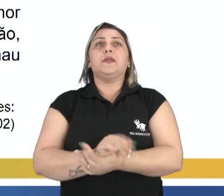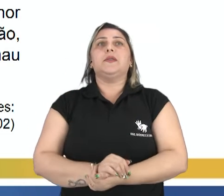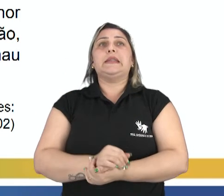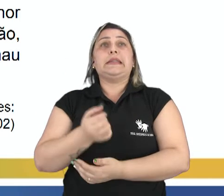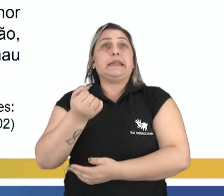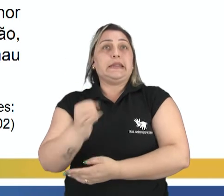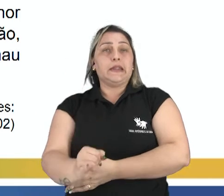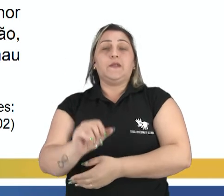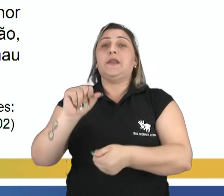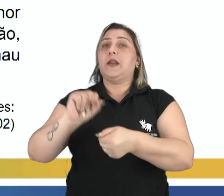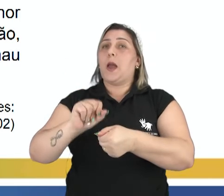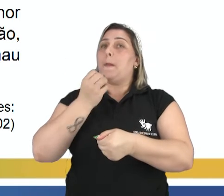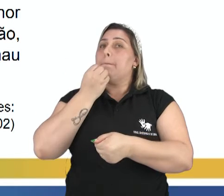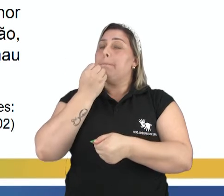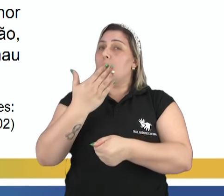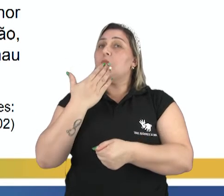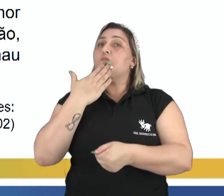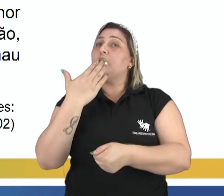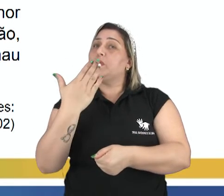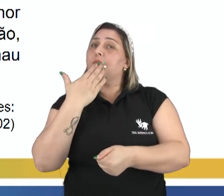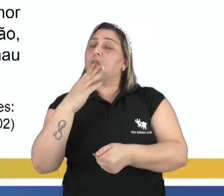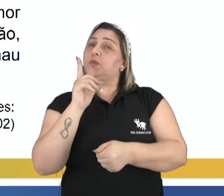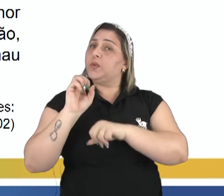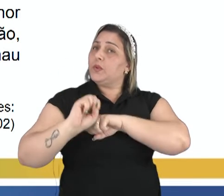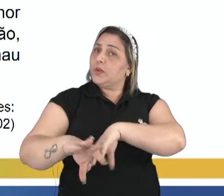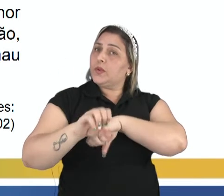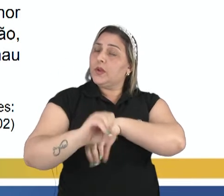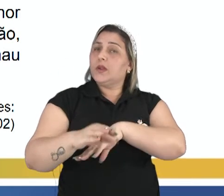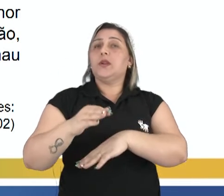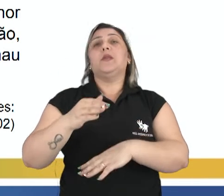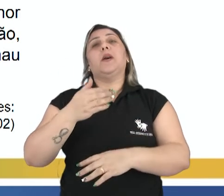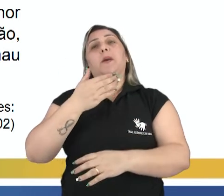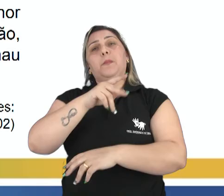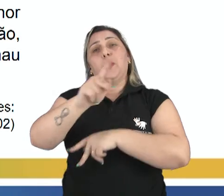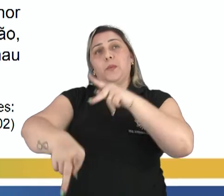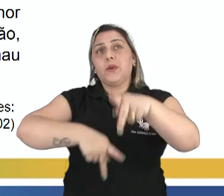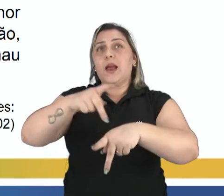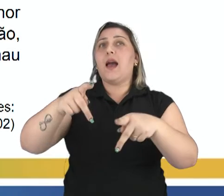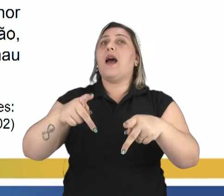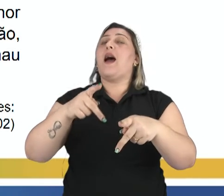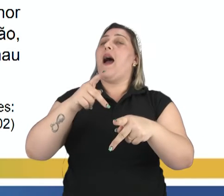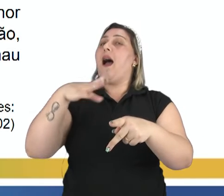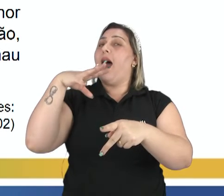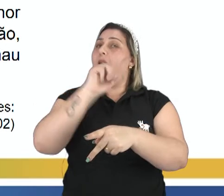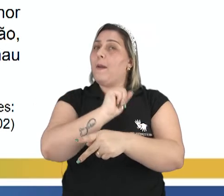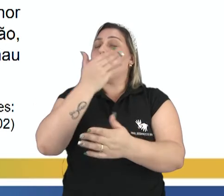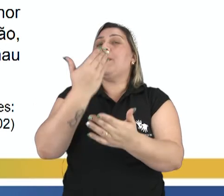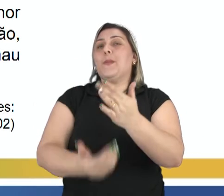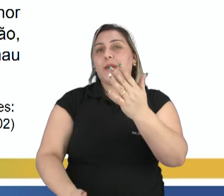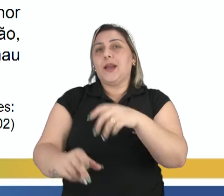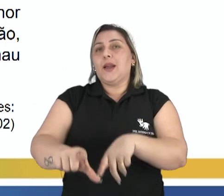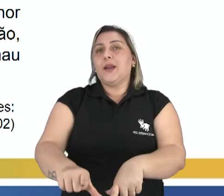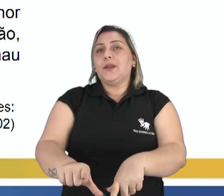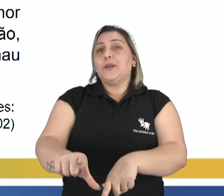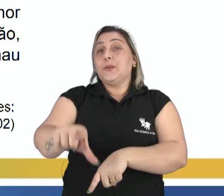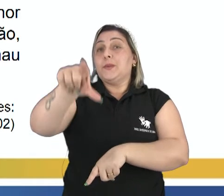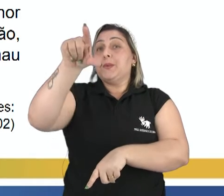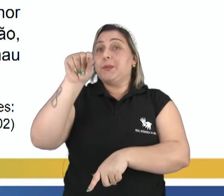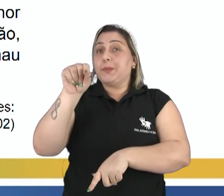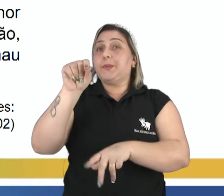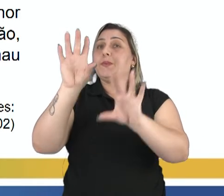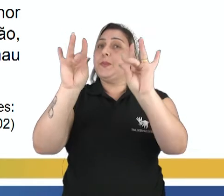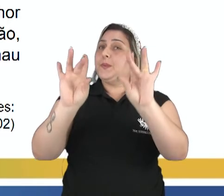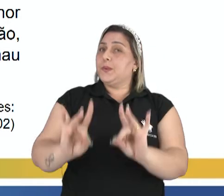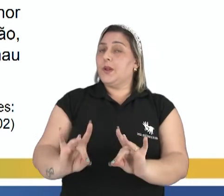não fizermos boas campanhas educativas para a população, logo perderemos esse privilégio. Em nossa opinião,